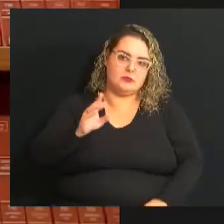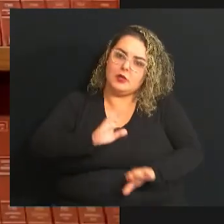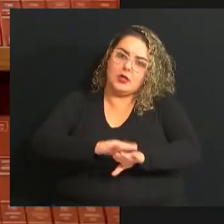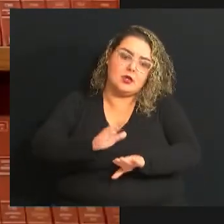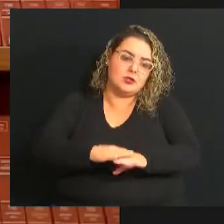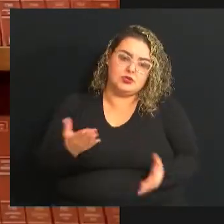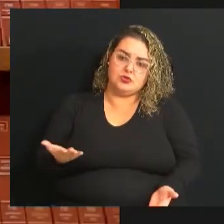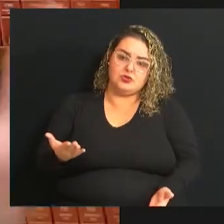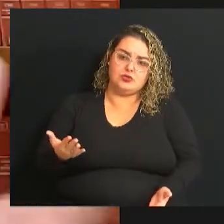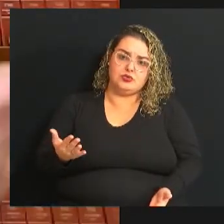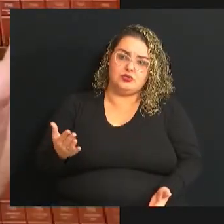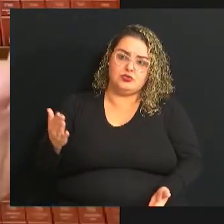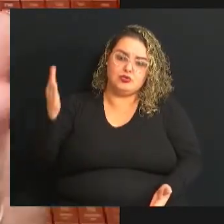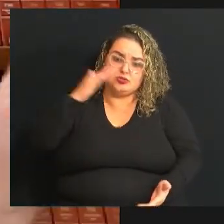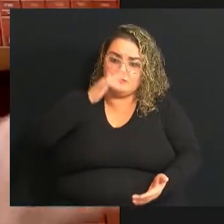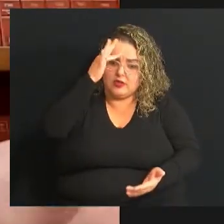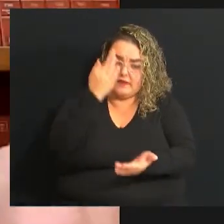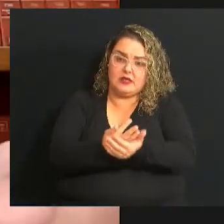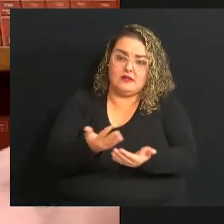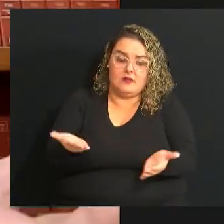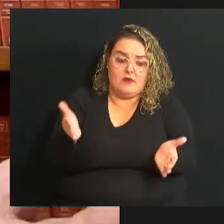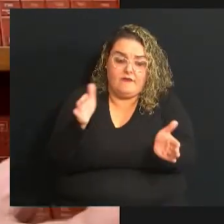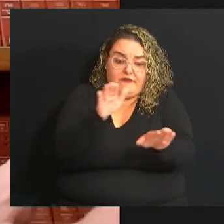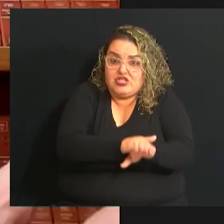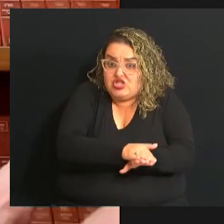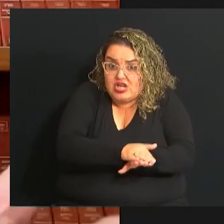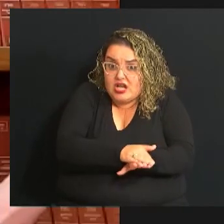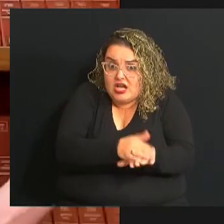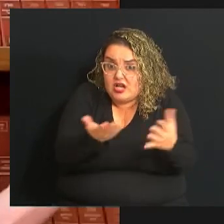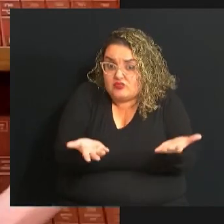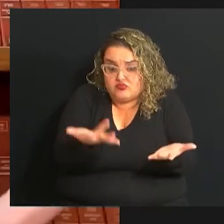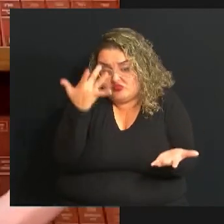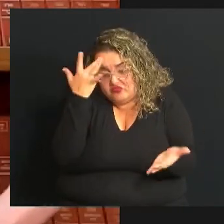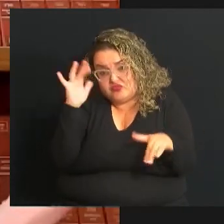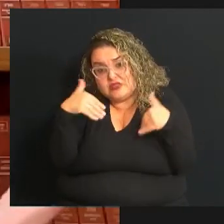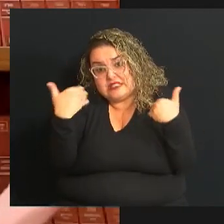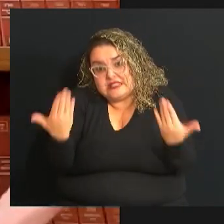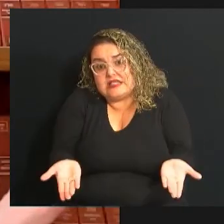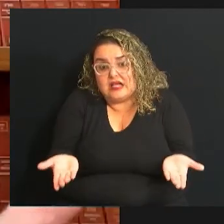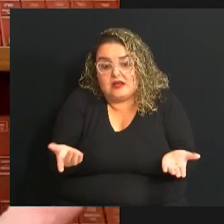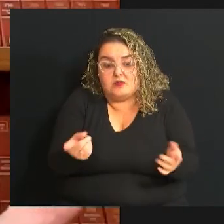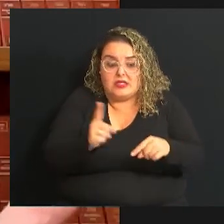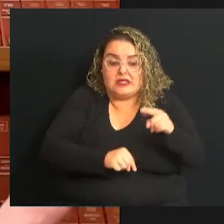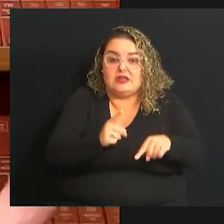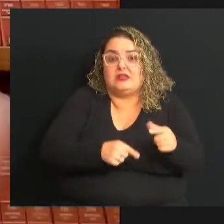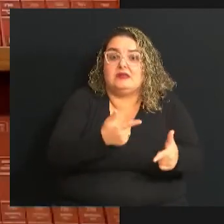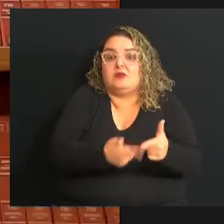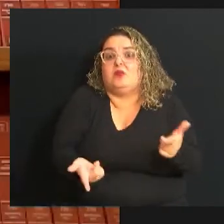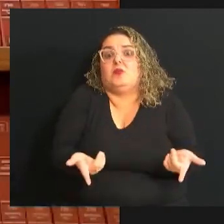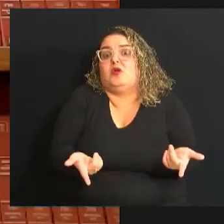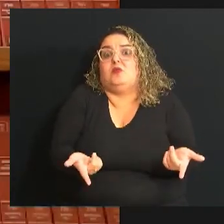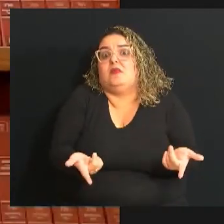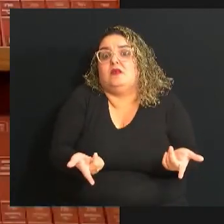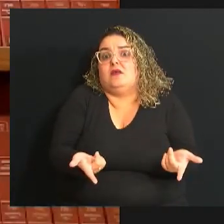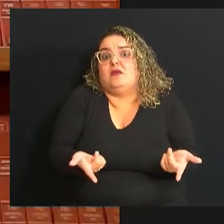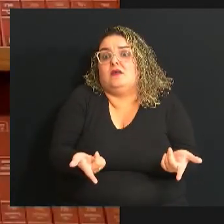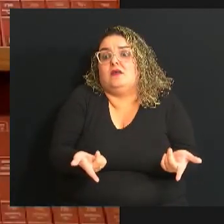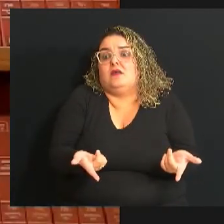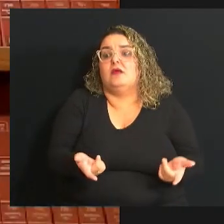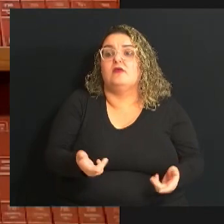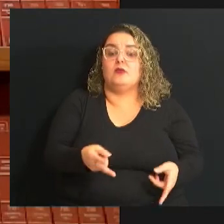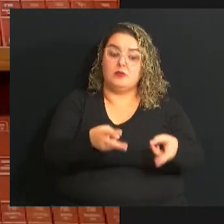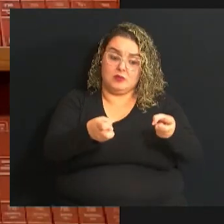de forma virtual, eu preciso ter ali um mostrador, um marcador, quantos produtos ainda estão